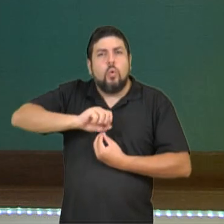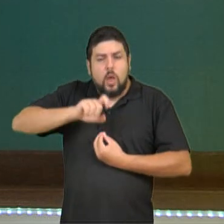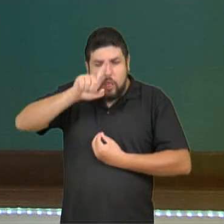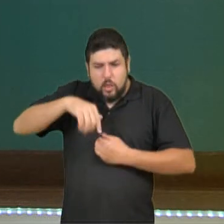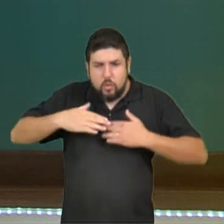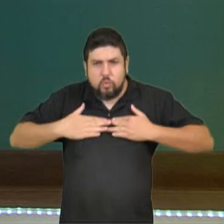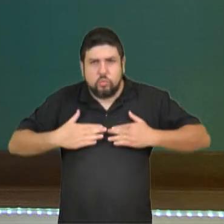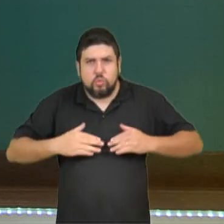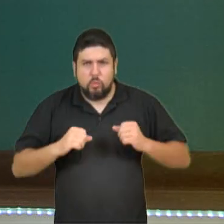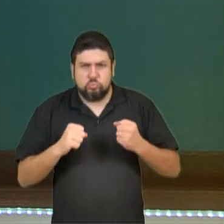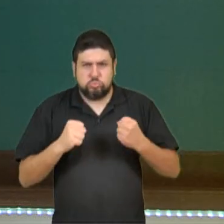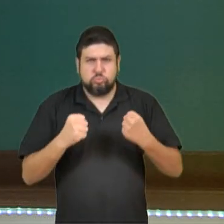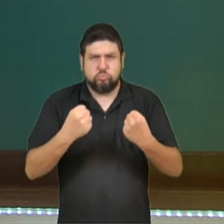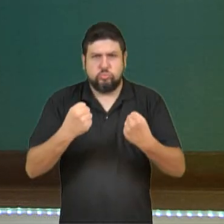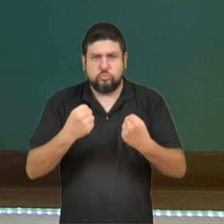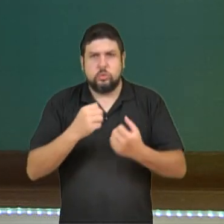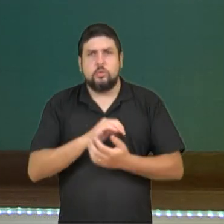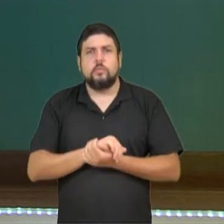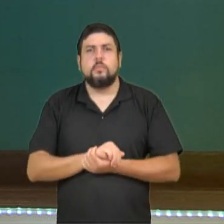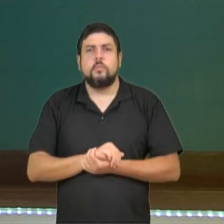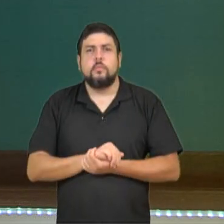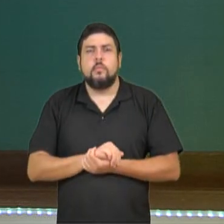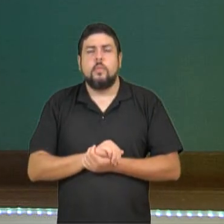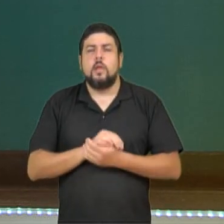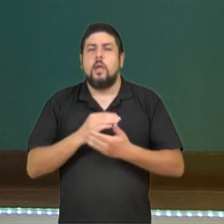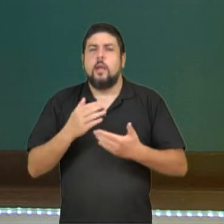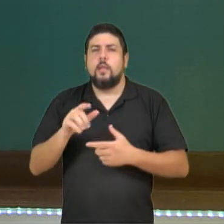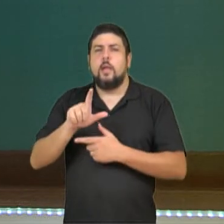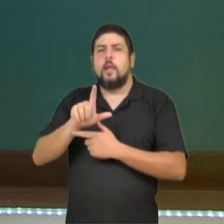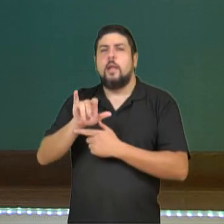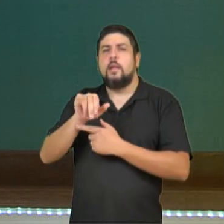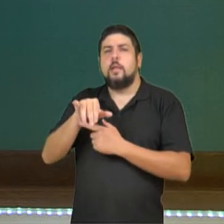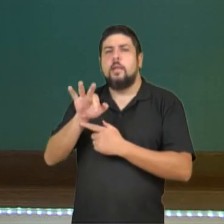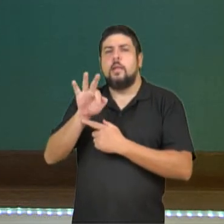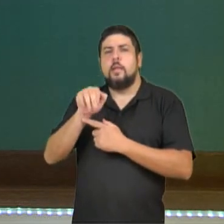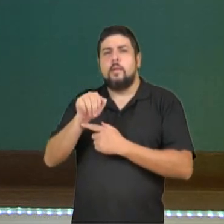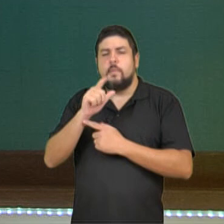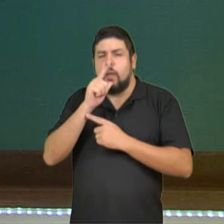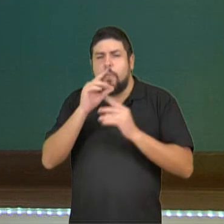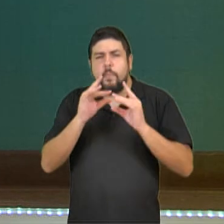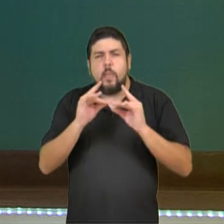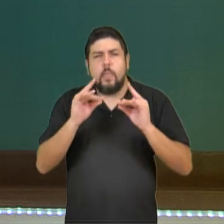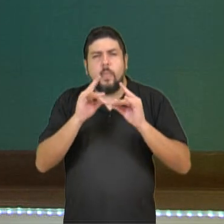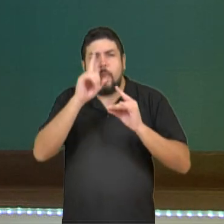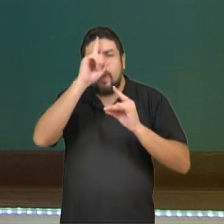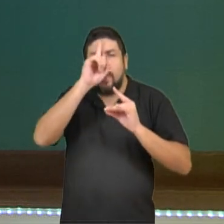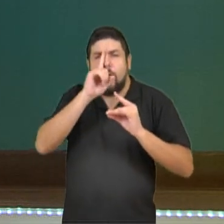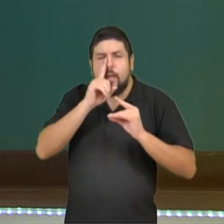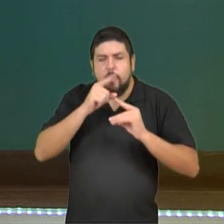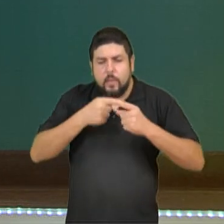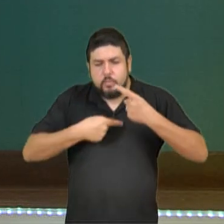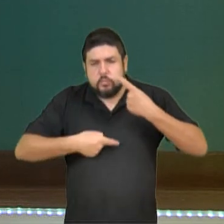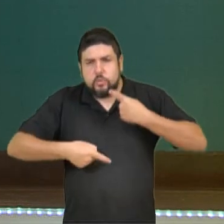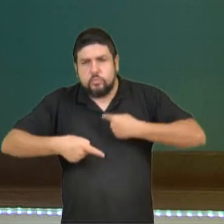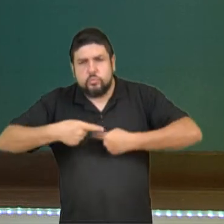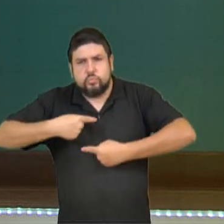organismo. Essa linfa então circula pelos vasos linfáticos, vai passar